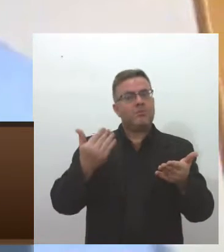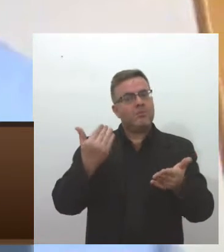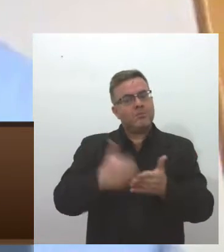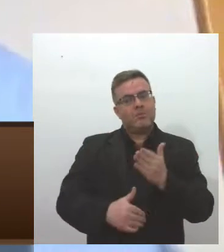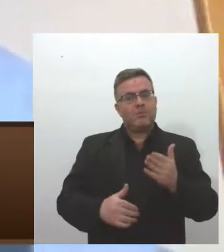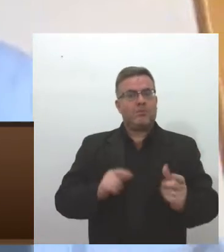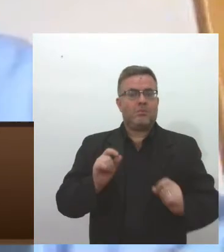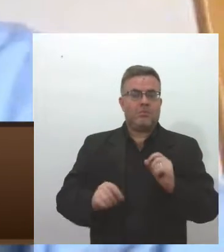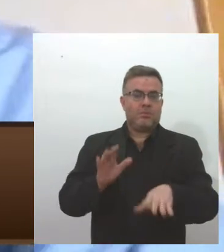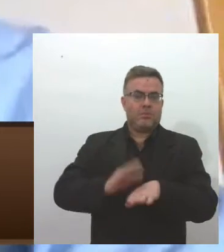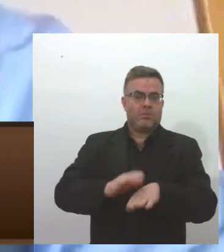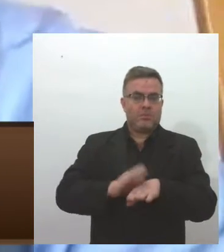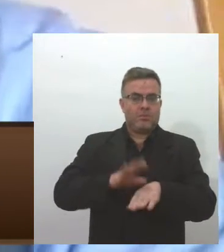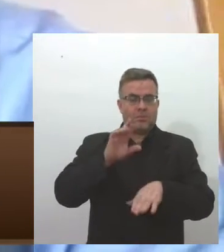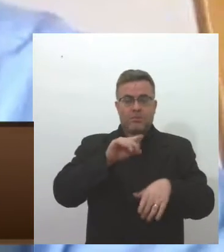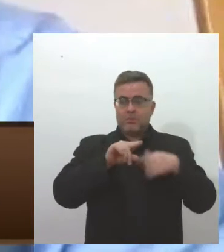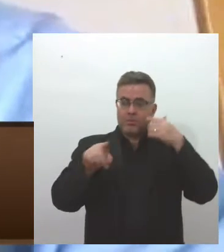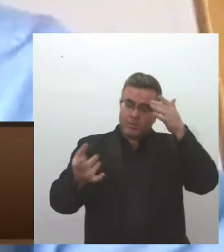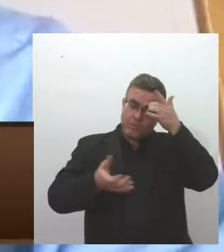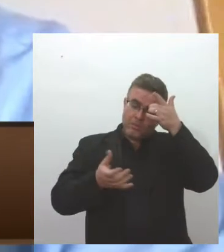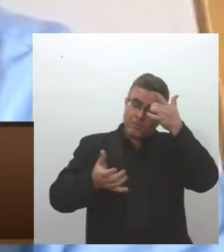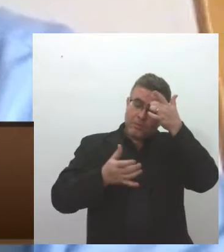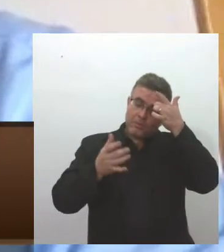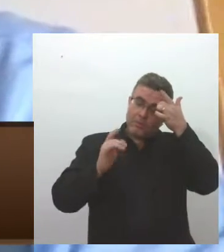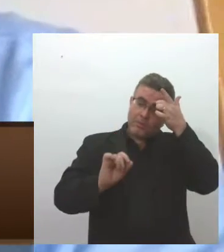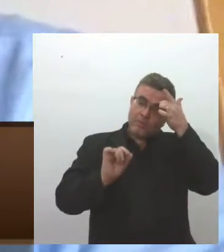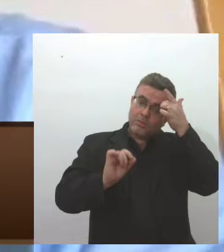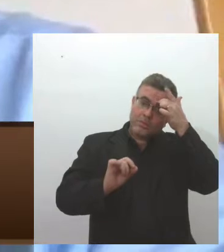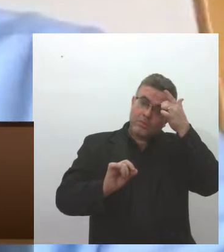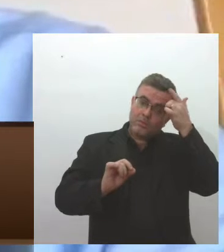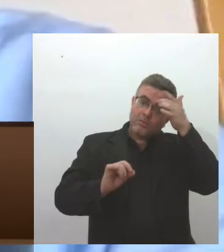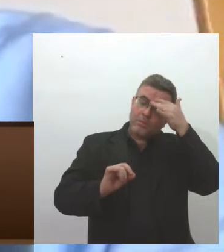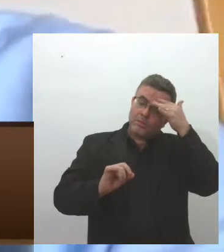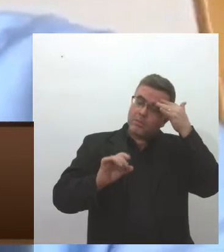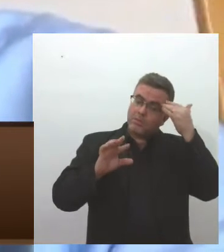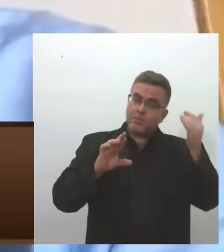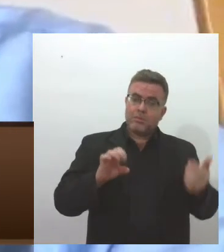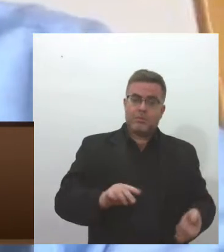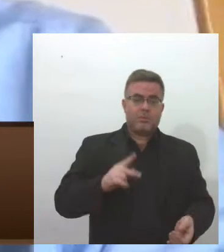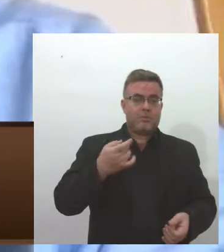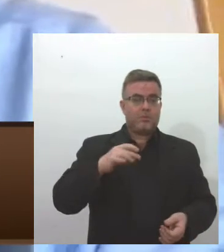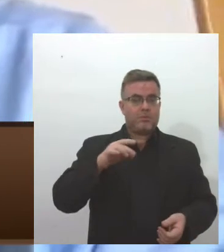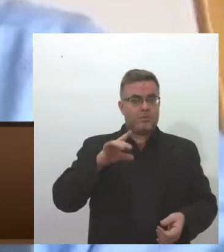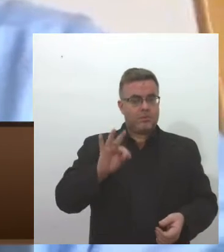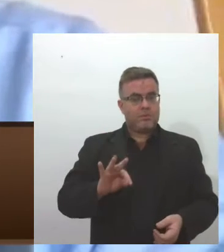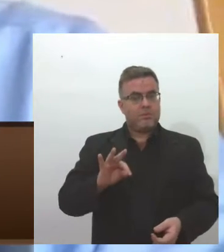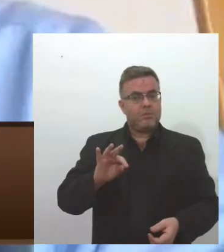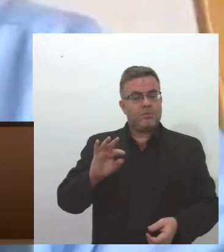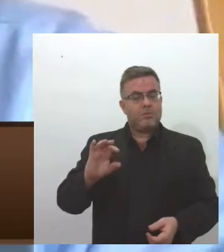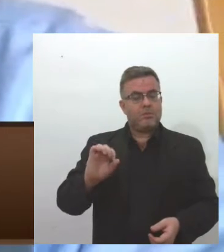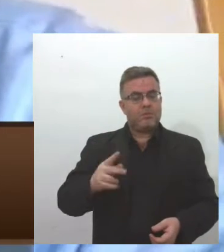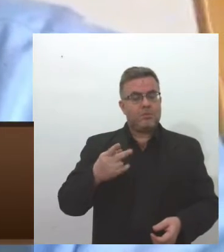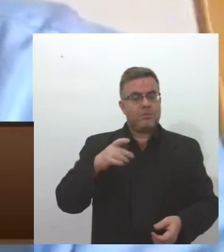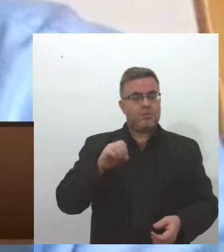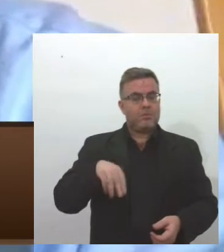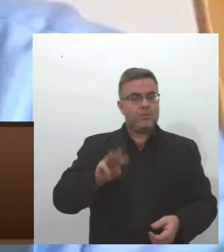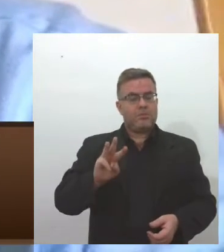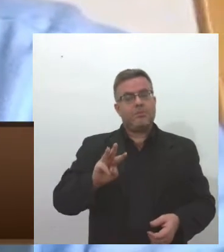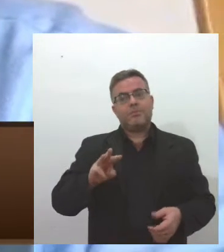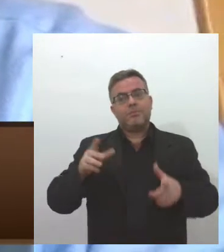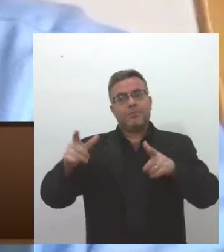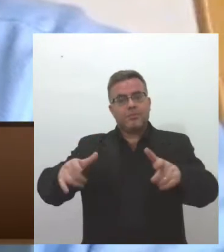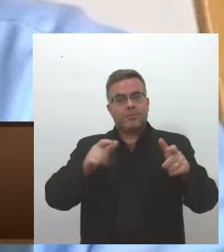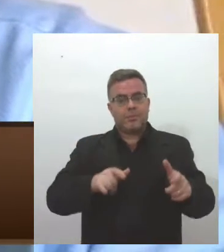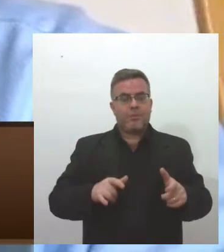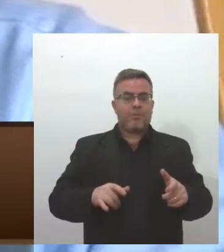própria BIH. Iremos fazer agora um roadshow. O roadshow é uma excursão com hoteleiros,